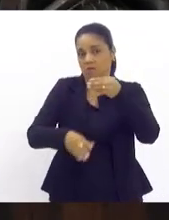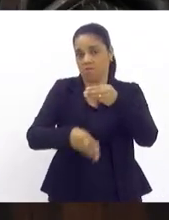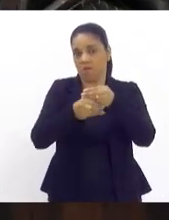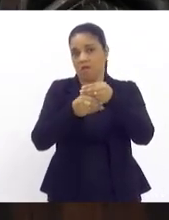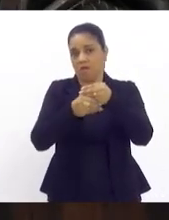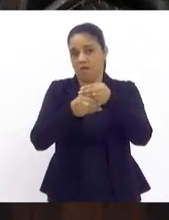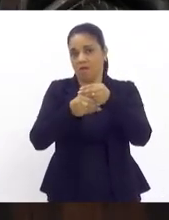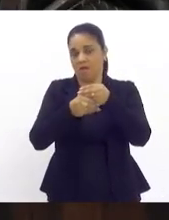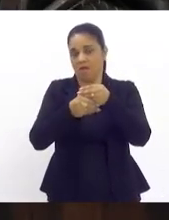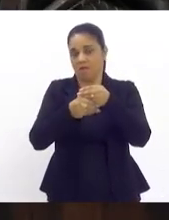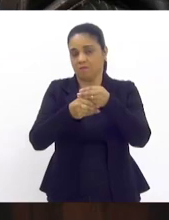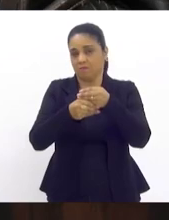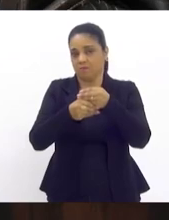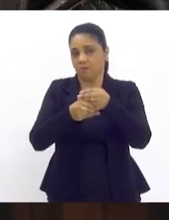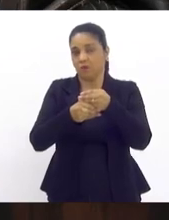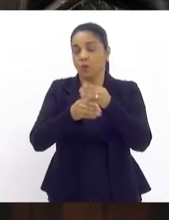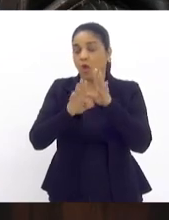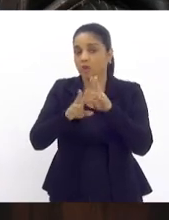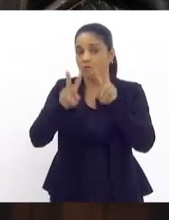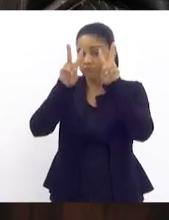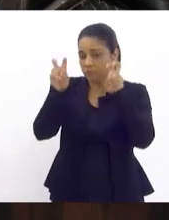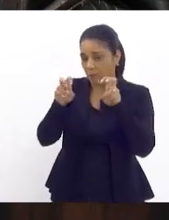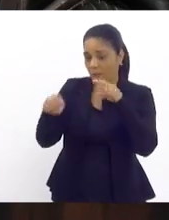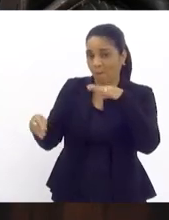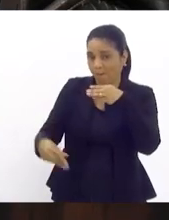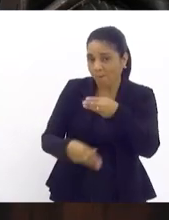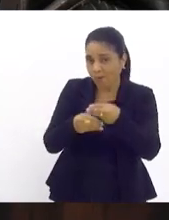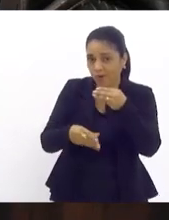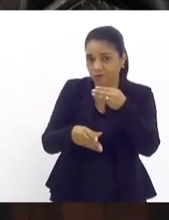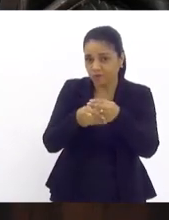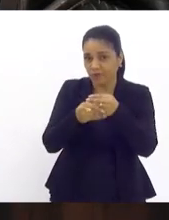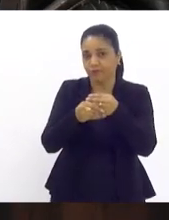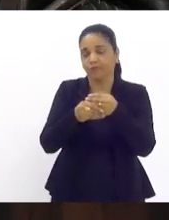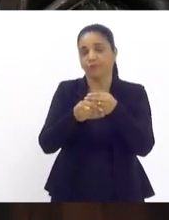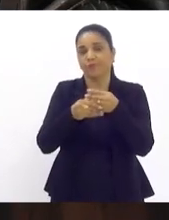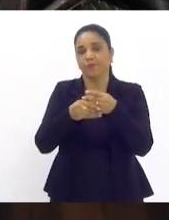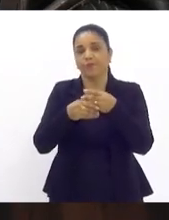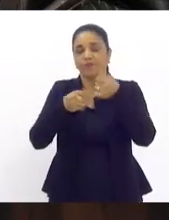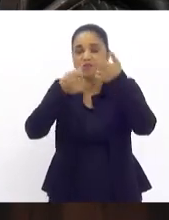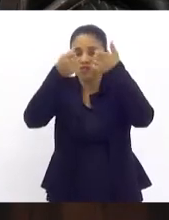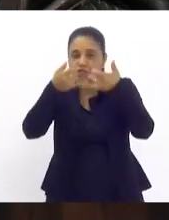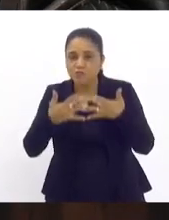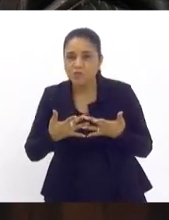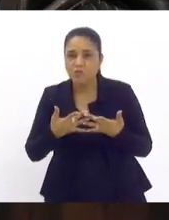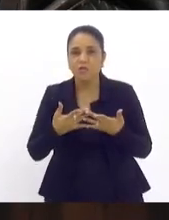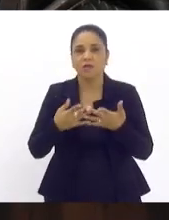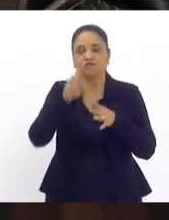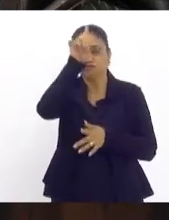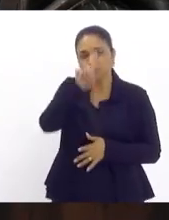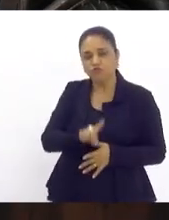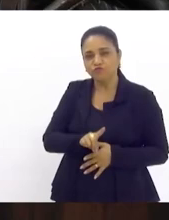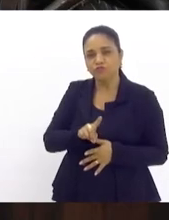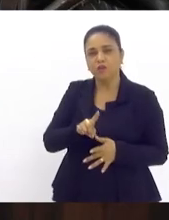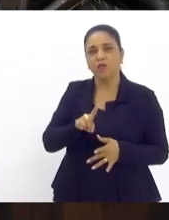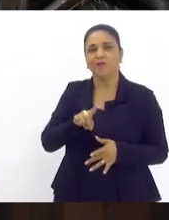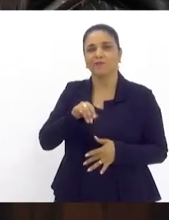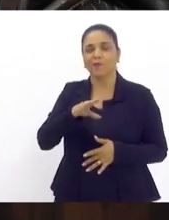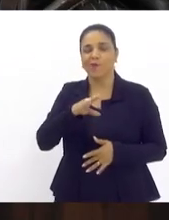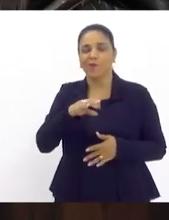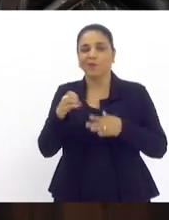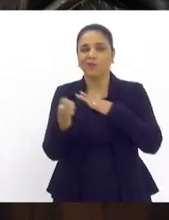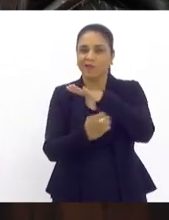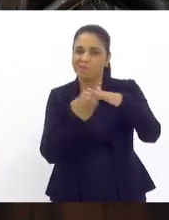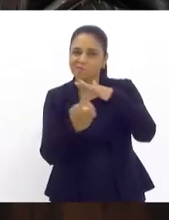trata de um projeto que fala da questão do consumidor, da garantia de direito, a gente tem problema nessa casa. Mas eu